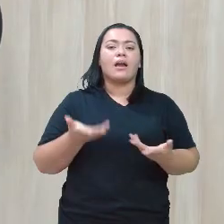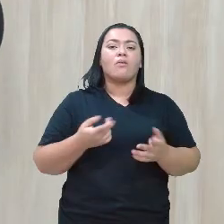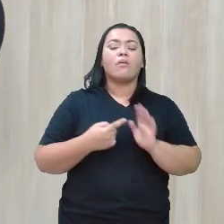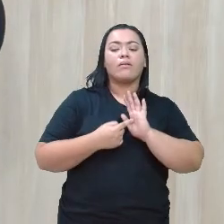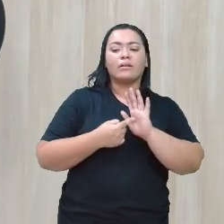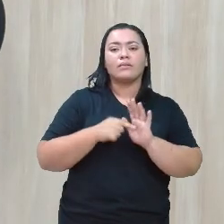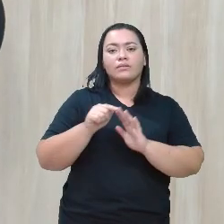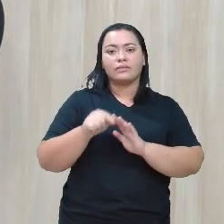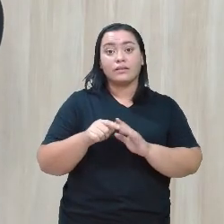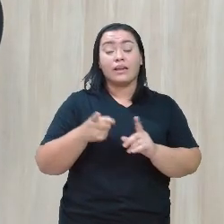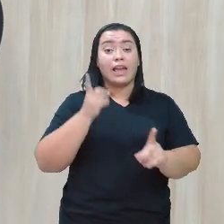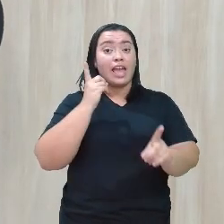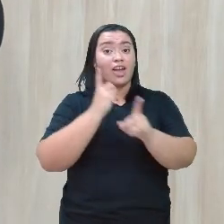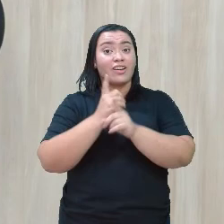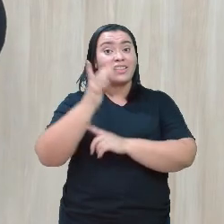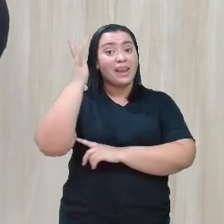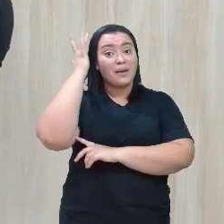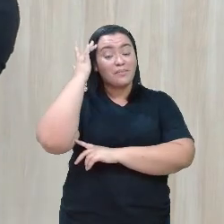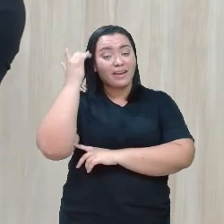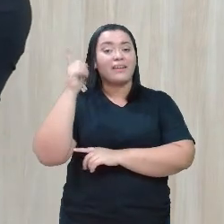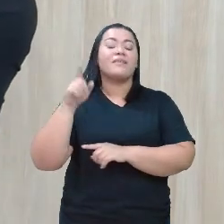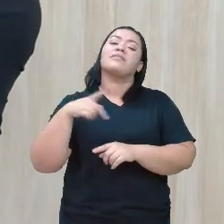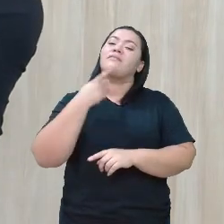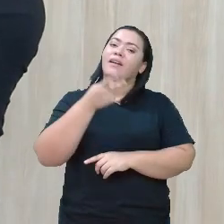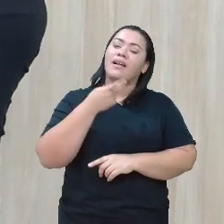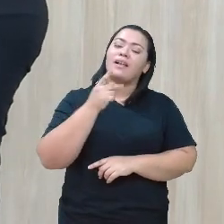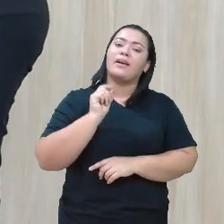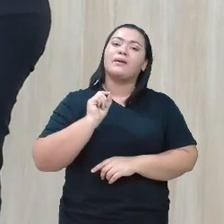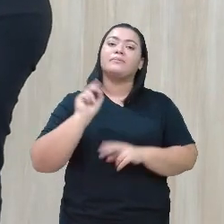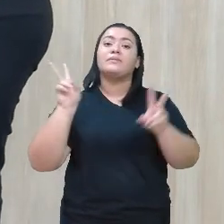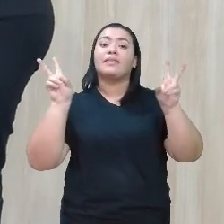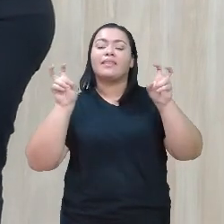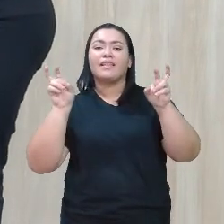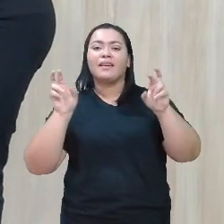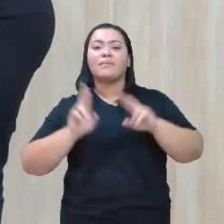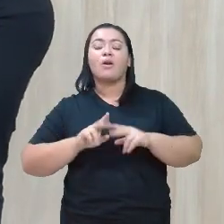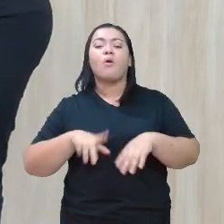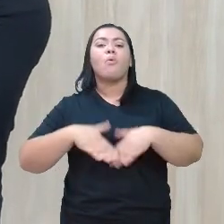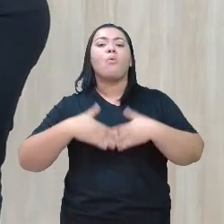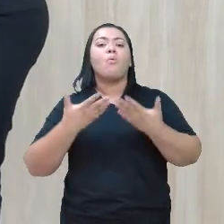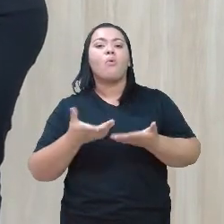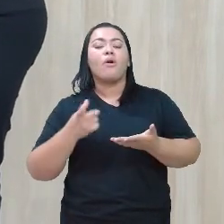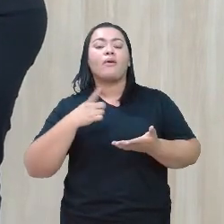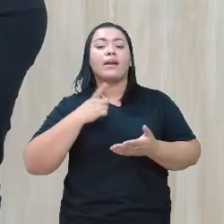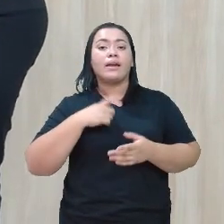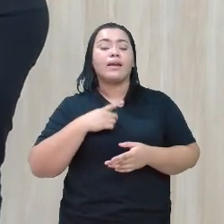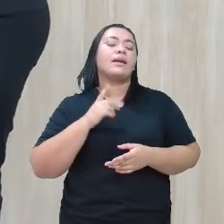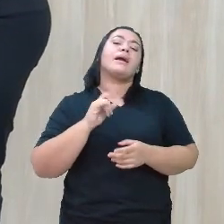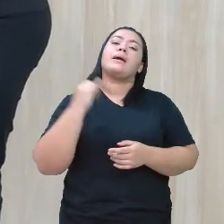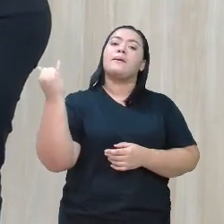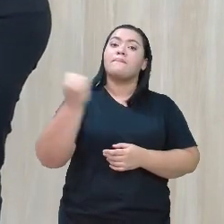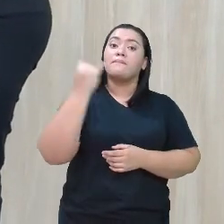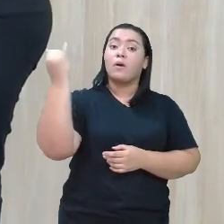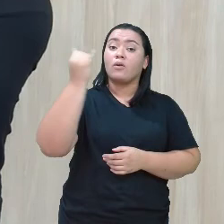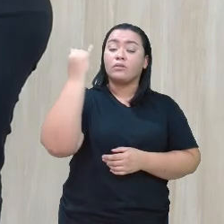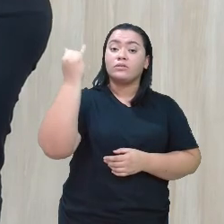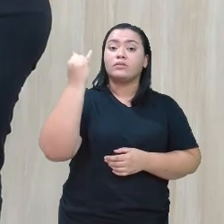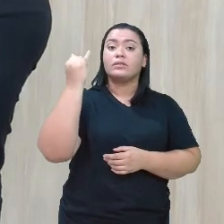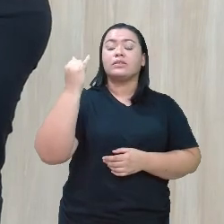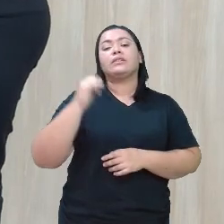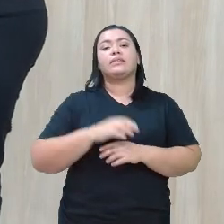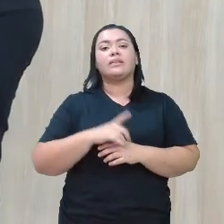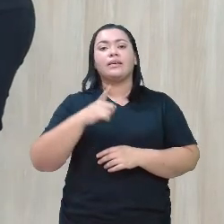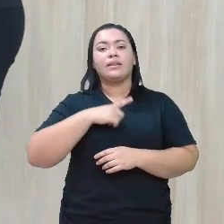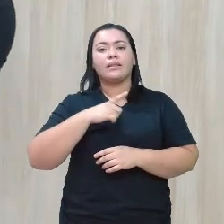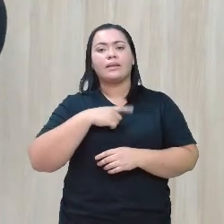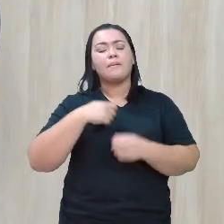Nos encontraremos amanhã para falarmos quais as competências que são importantes, que são indispensáveis e